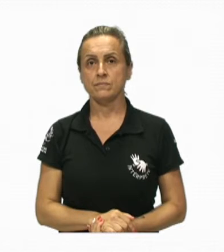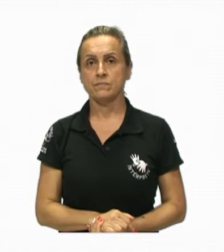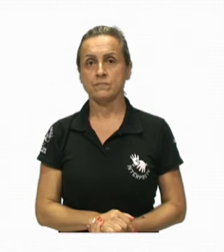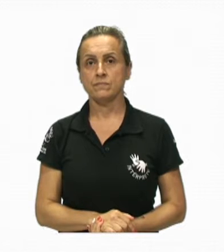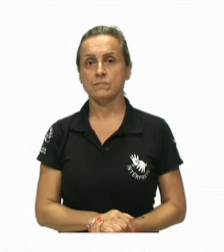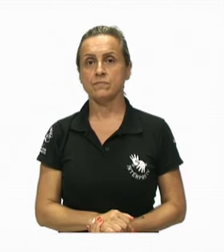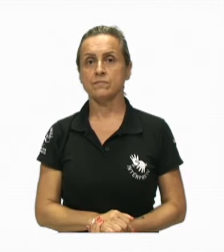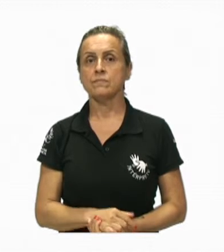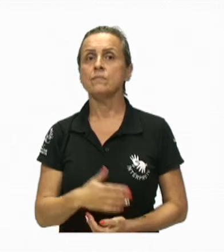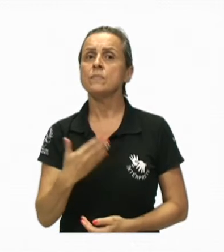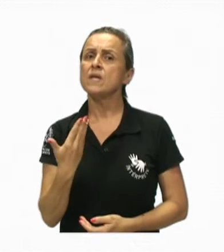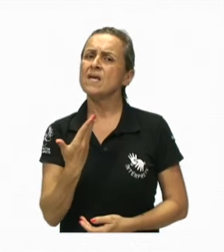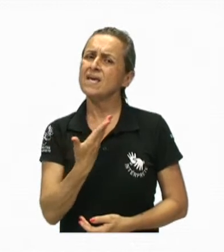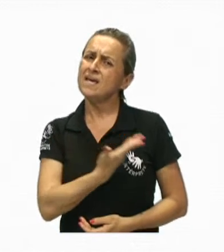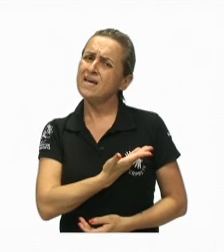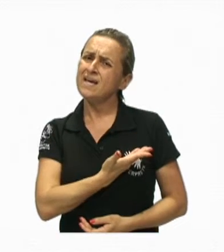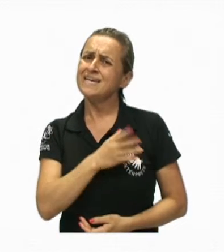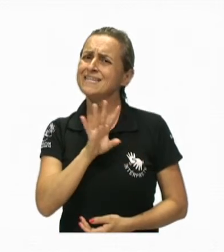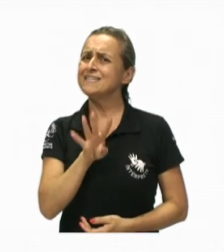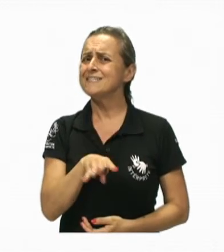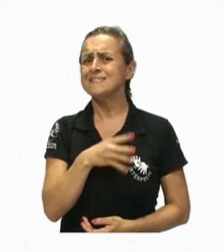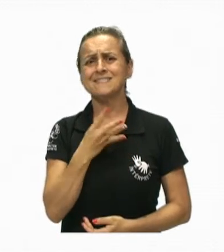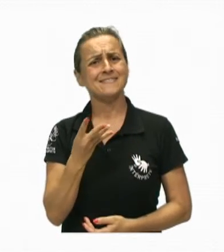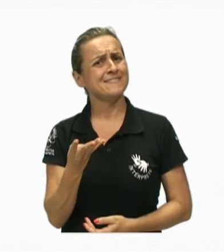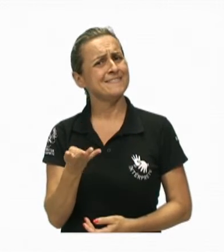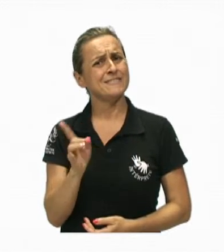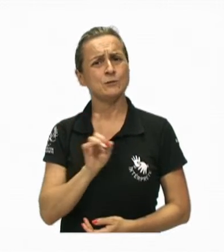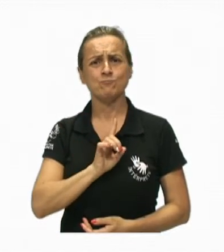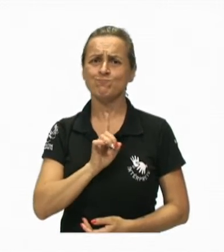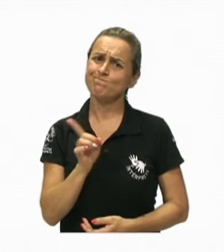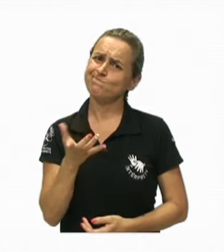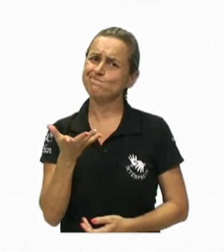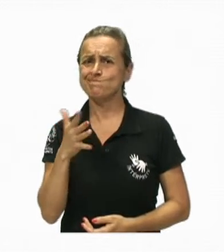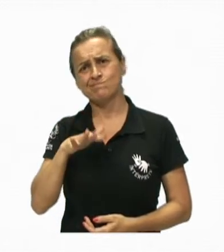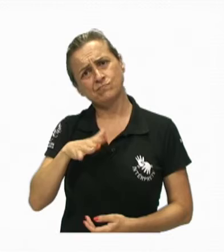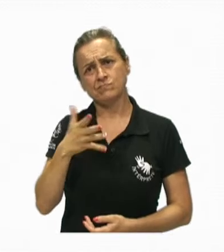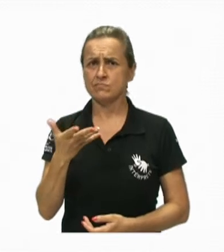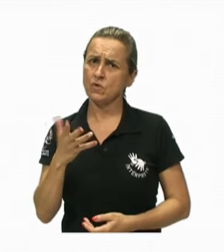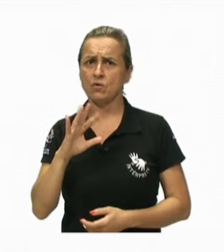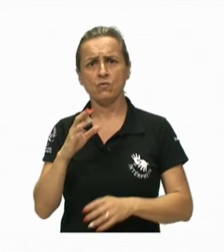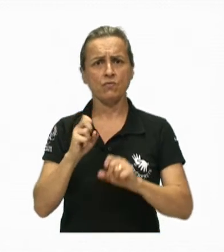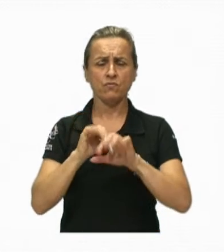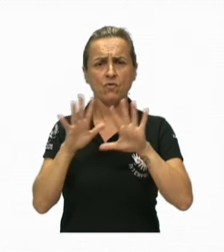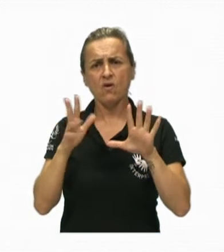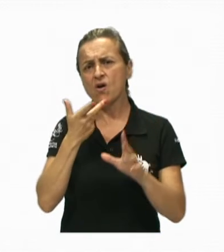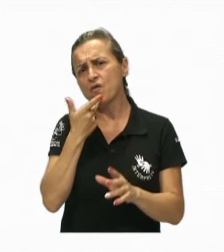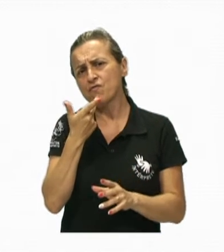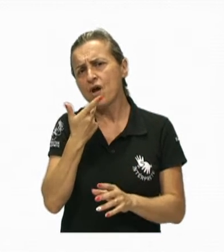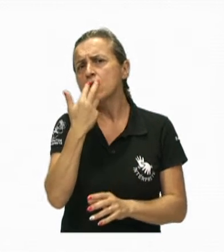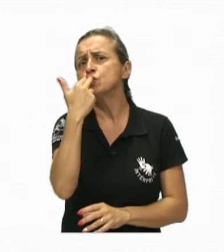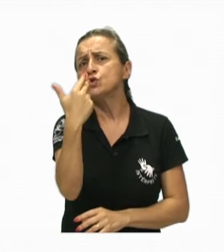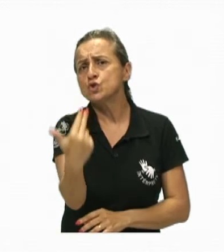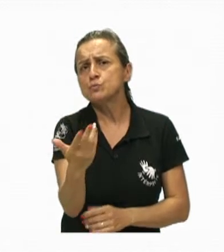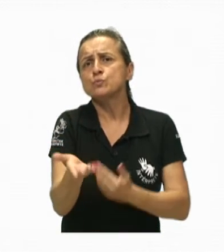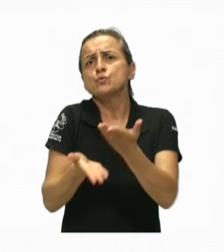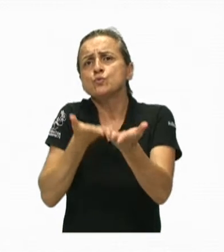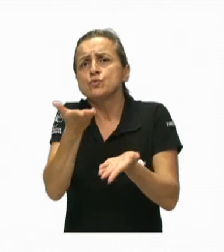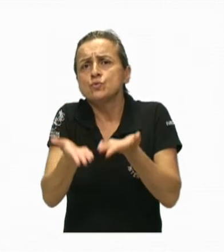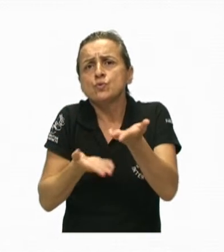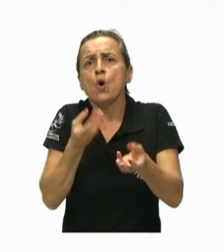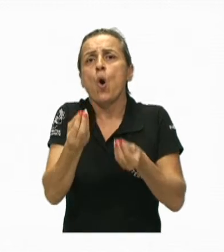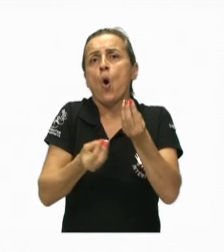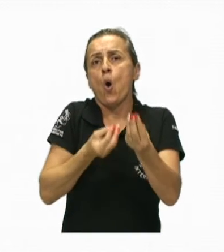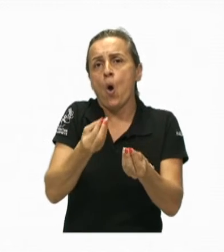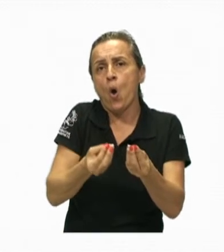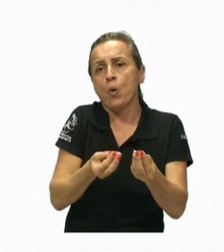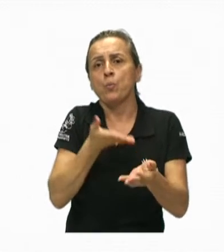Bom, aqui, essa tabela não ficou muito bem... fala das modalidades de tratamento, né? Como que se deve tratar.